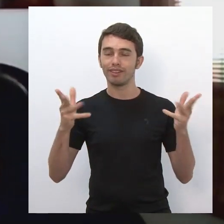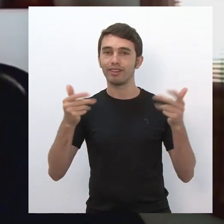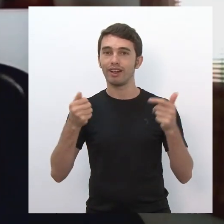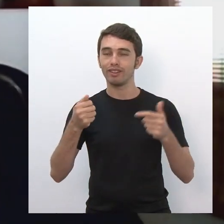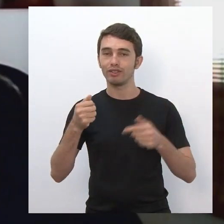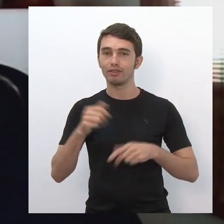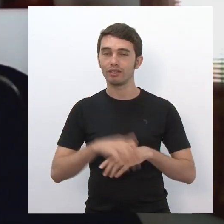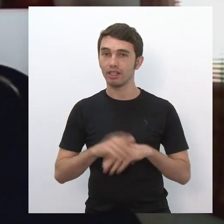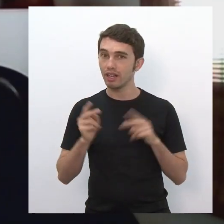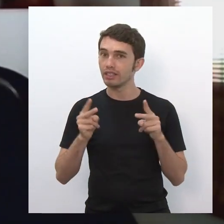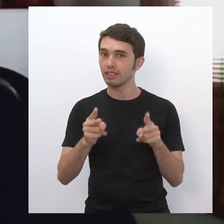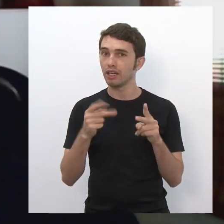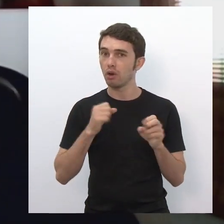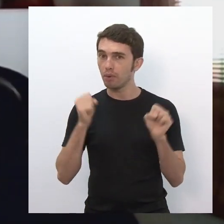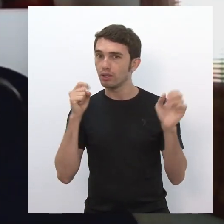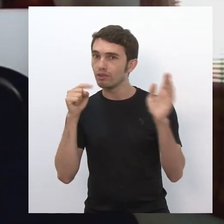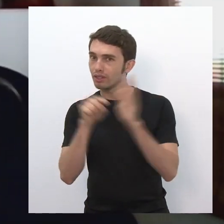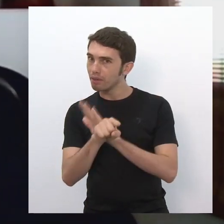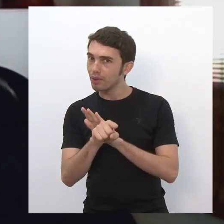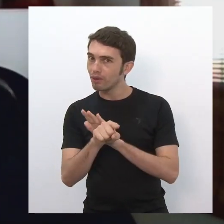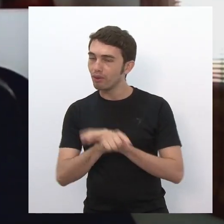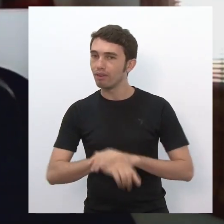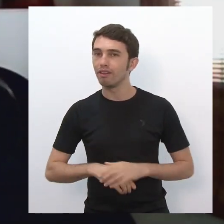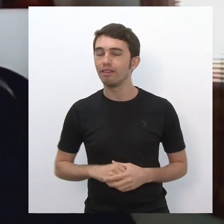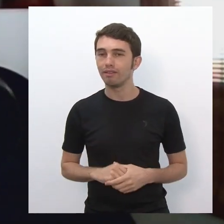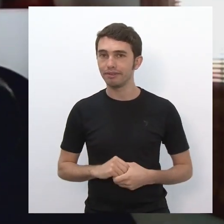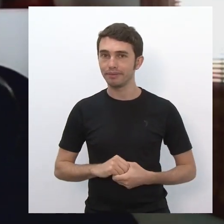seguir ou posso te fazer mais uma pergunta agora?